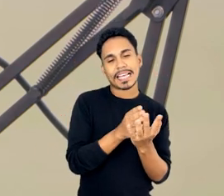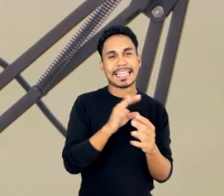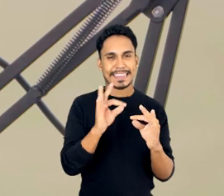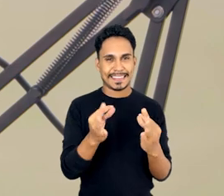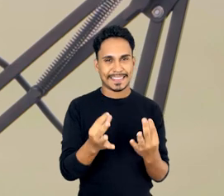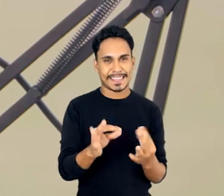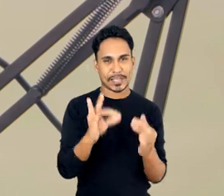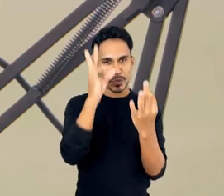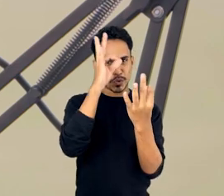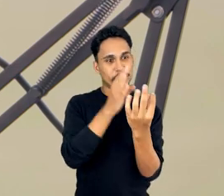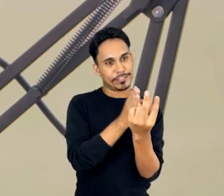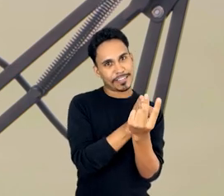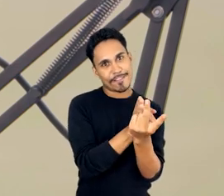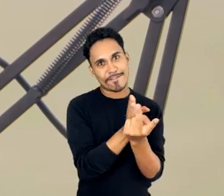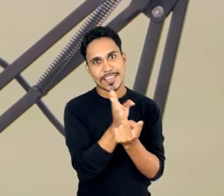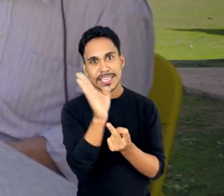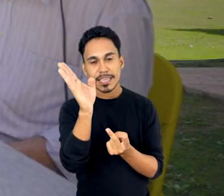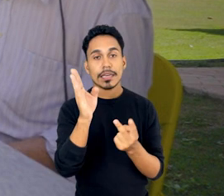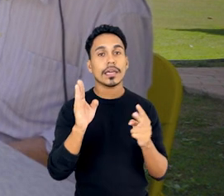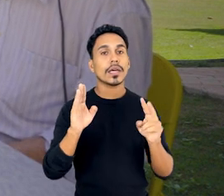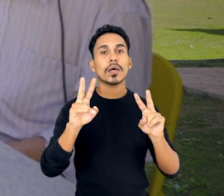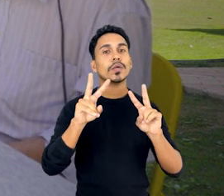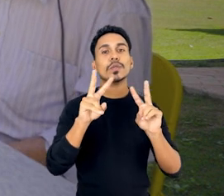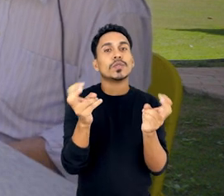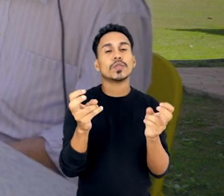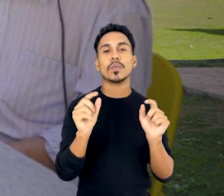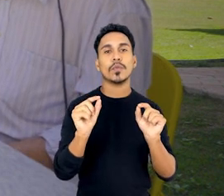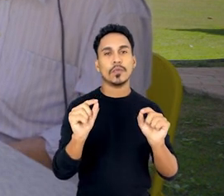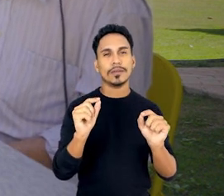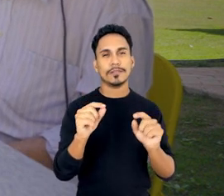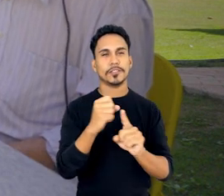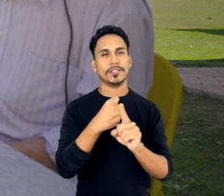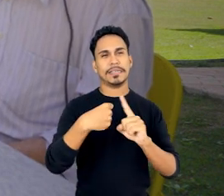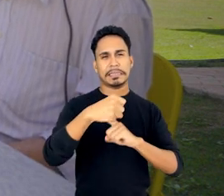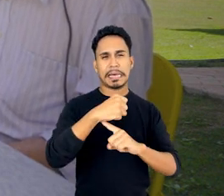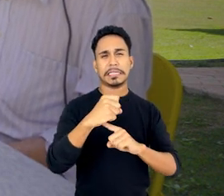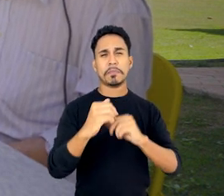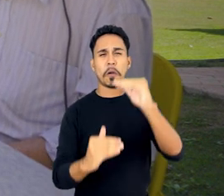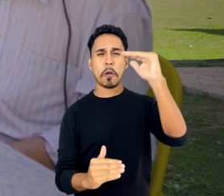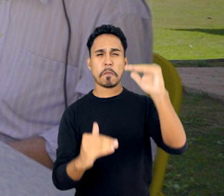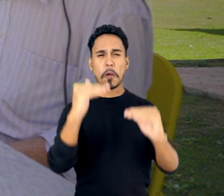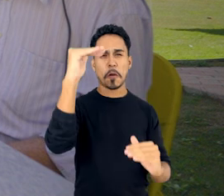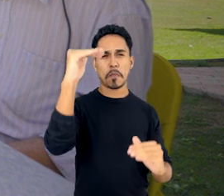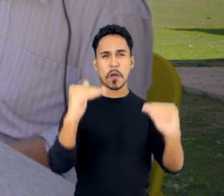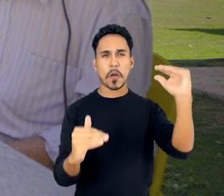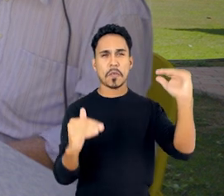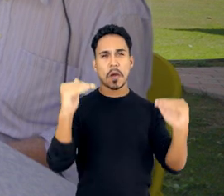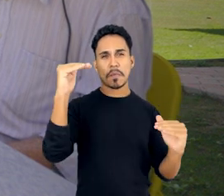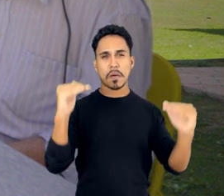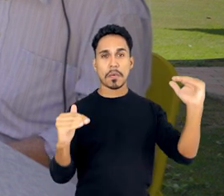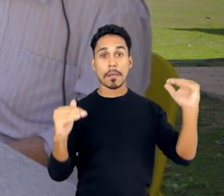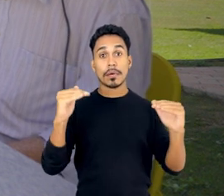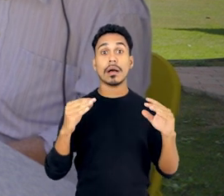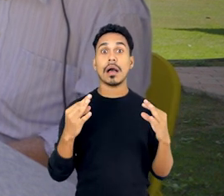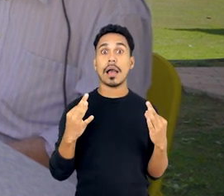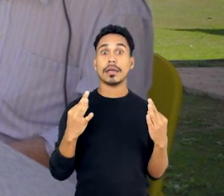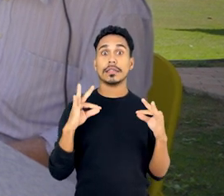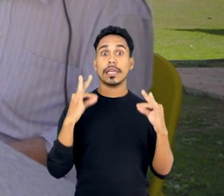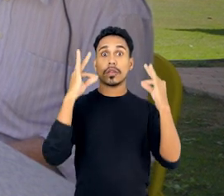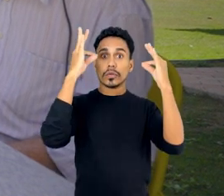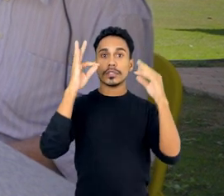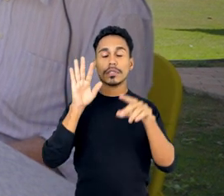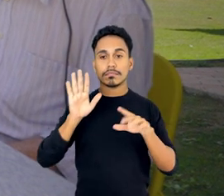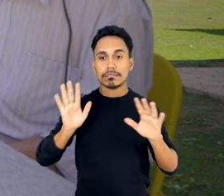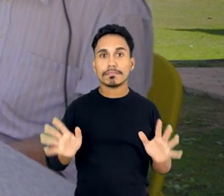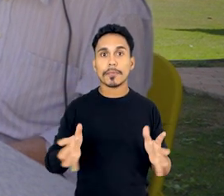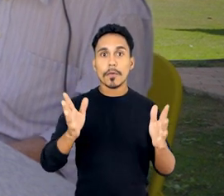tecnologia tem e sobre a aproximação das desigualdades né e incentivar Educação de